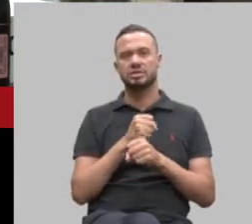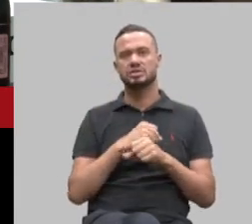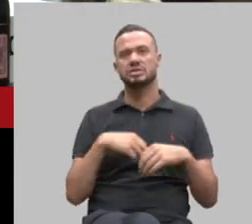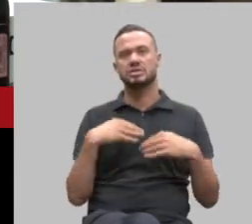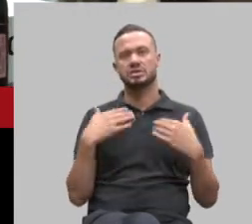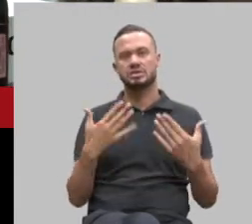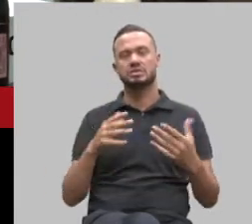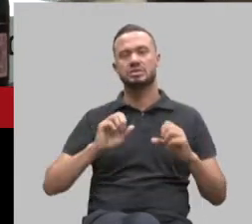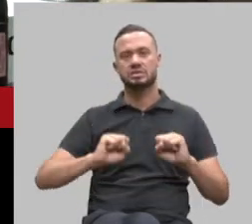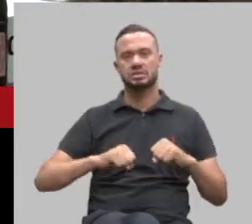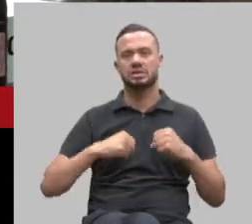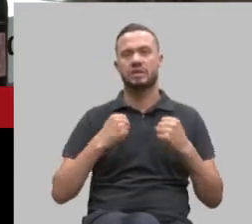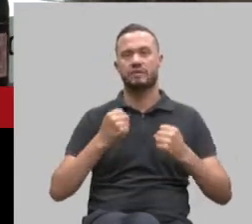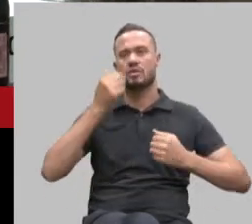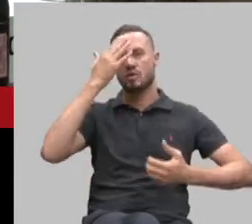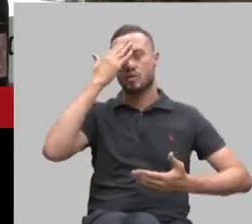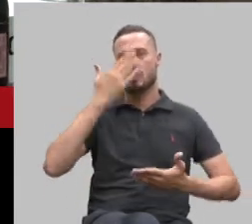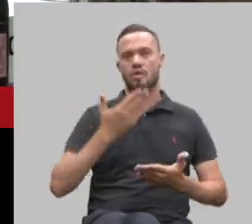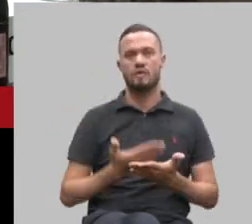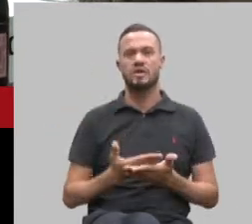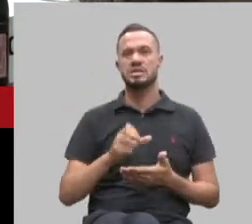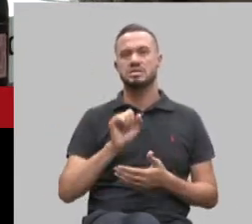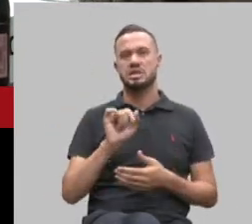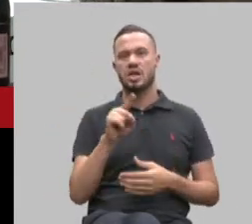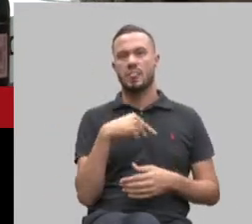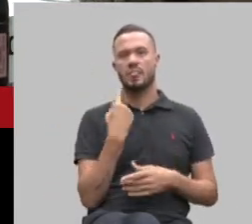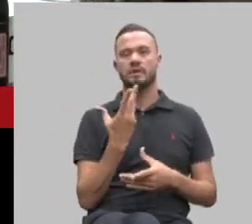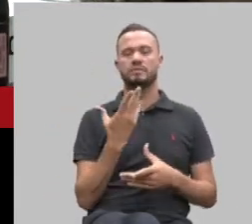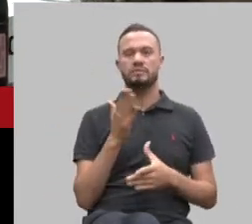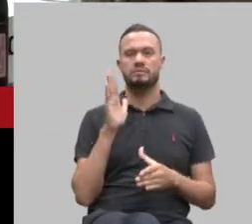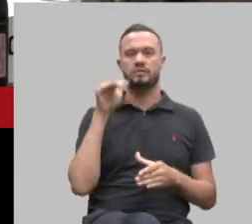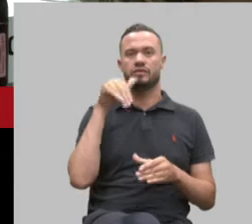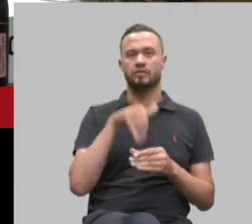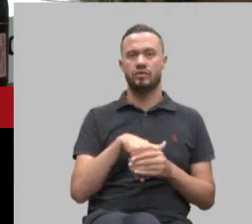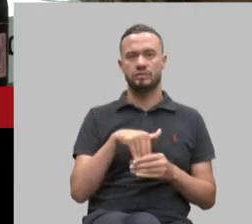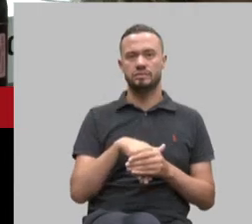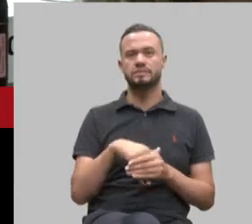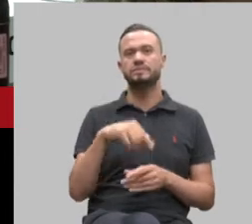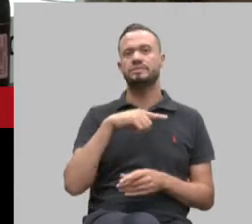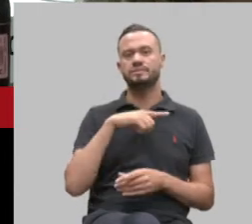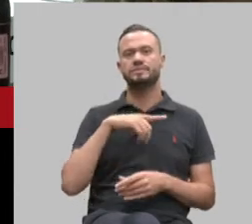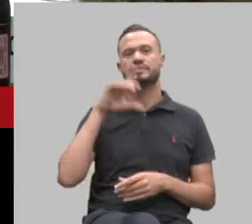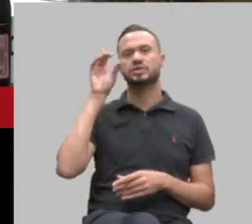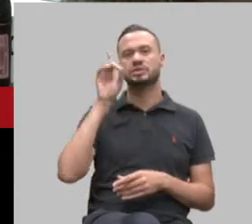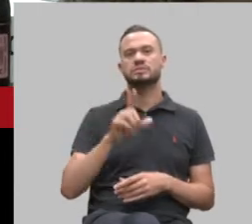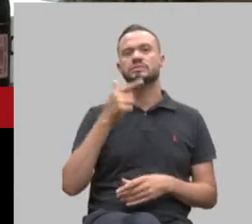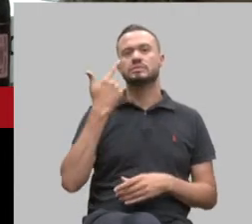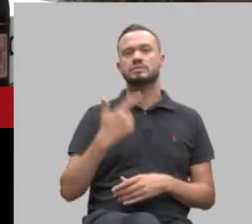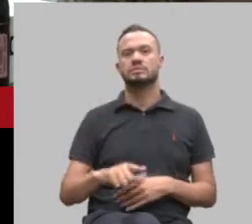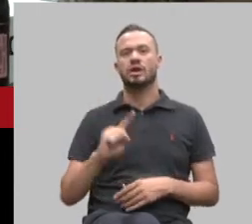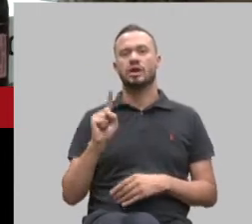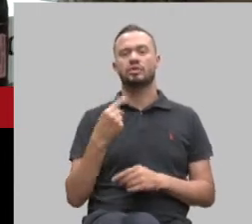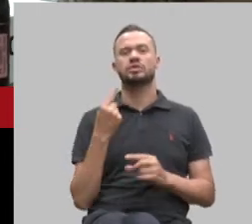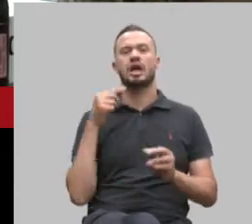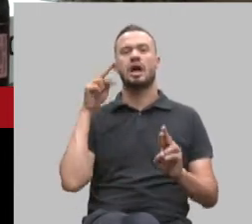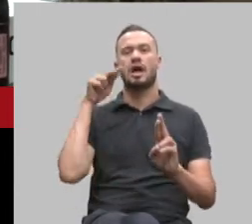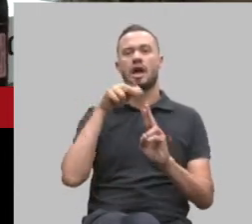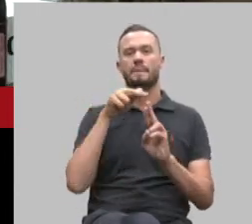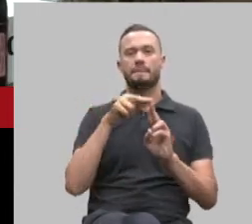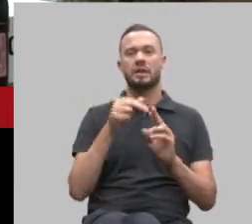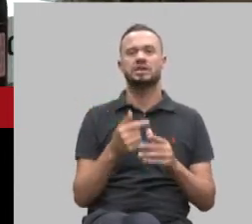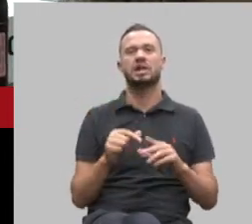força confiança se nós votarmos e aprovarmos isso daqui teremos o nosso direito novamente e seremos representados a nossa voz será